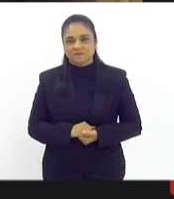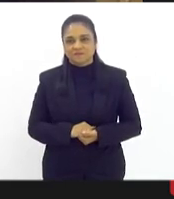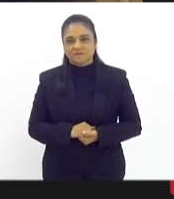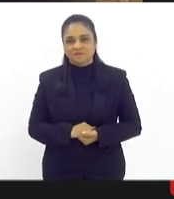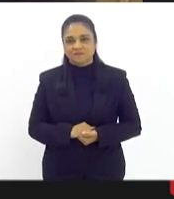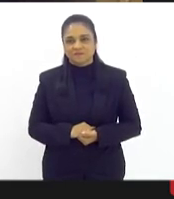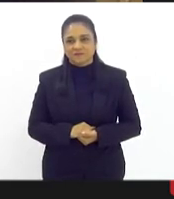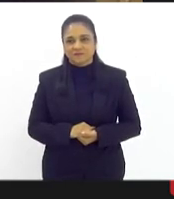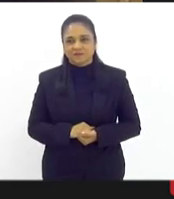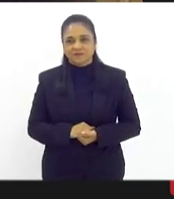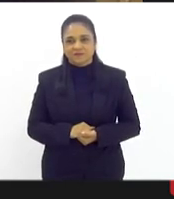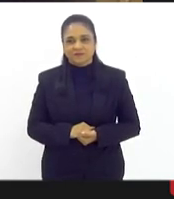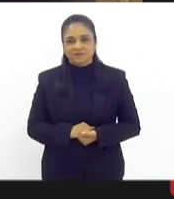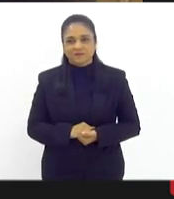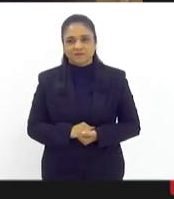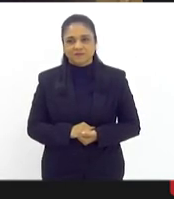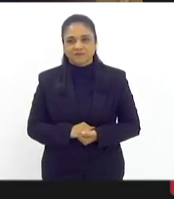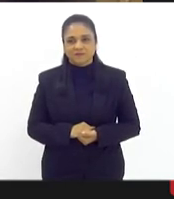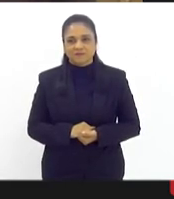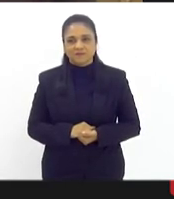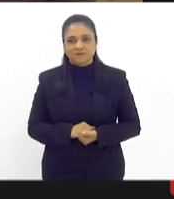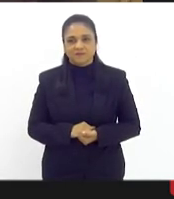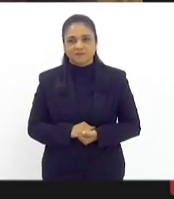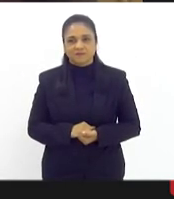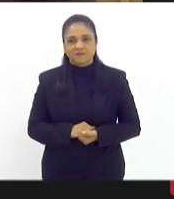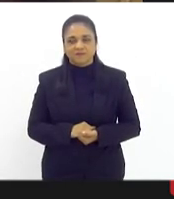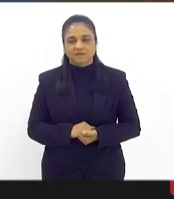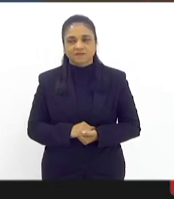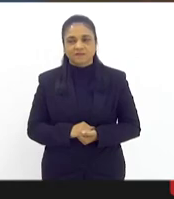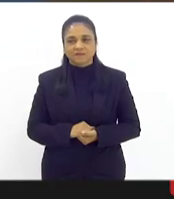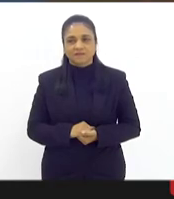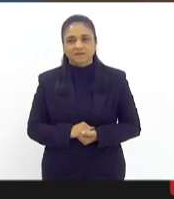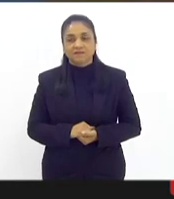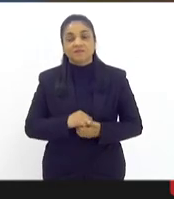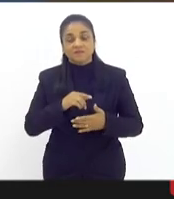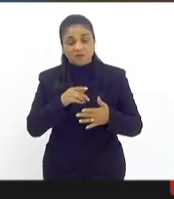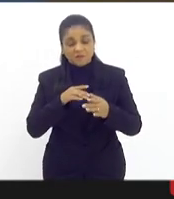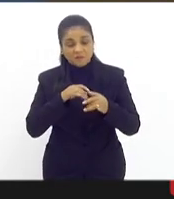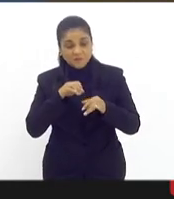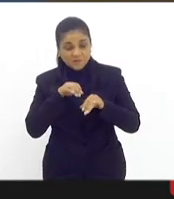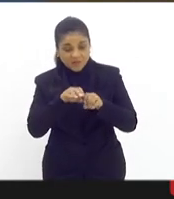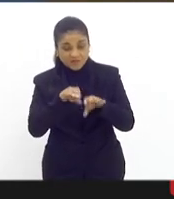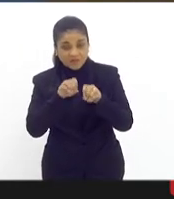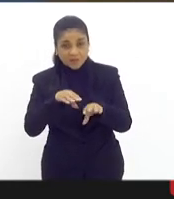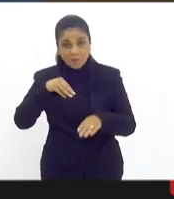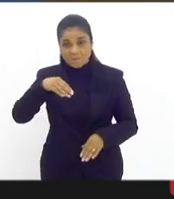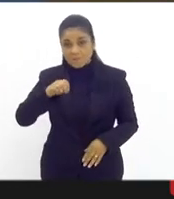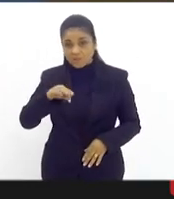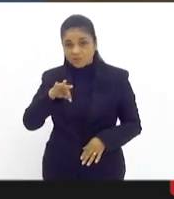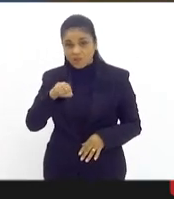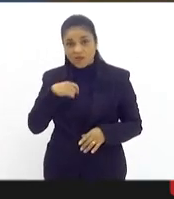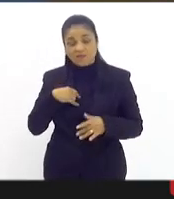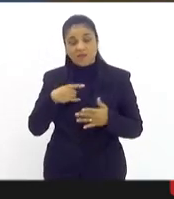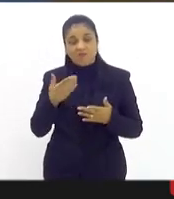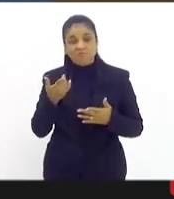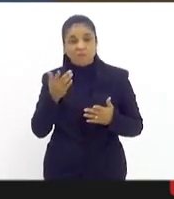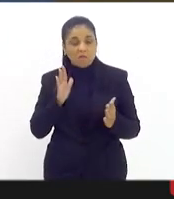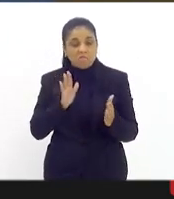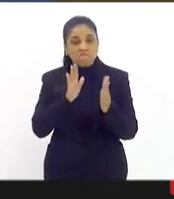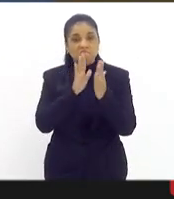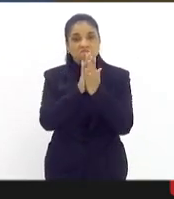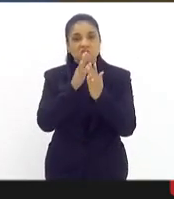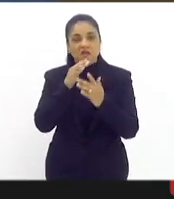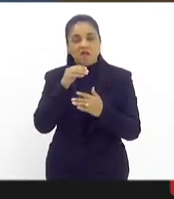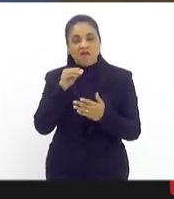da população. E a educação midiática são caminhos básicos para que a gente possa enfrentar a desinformação e sair da lógica